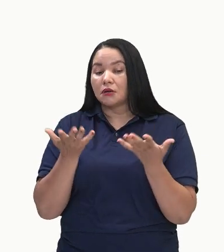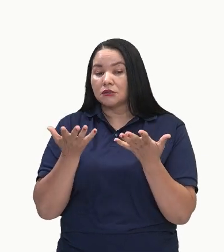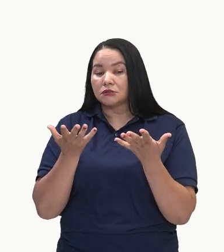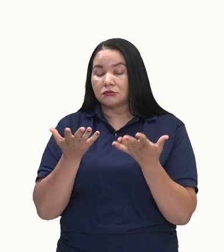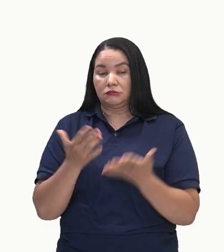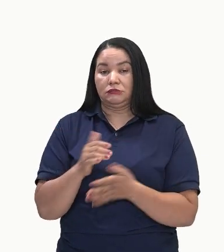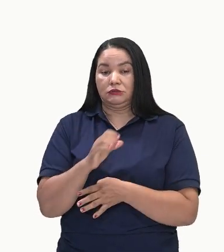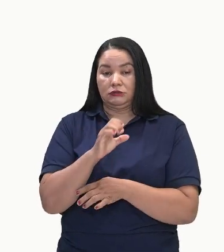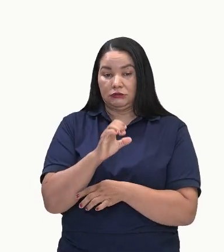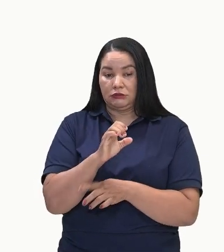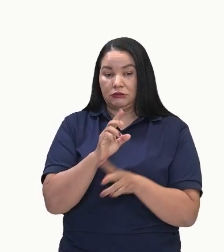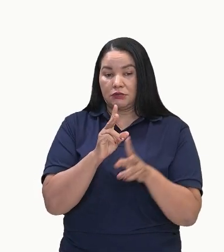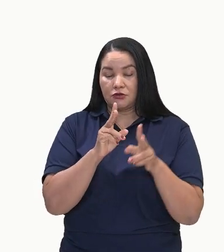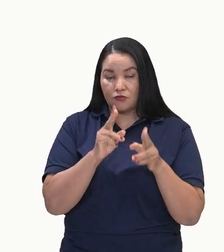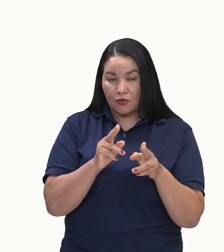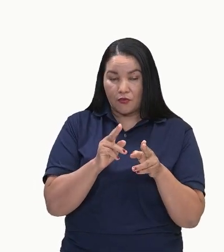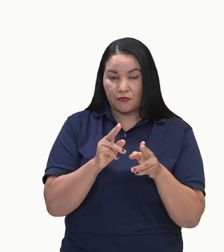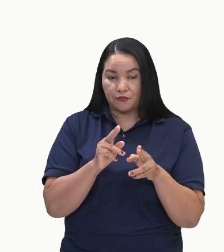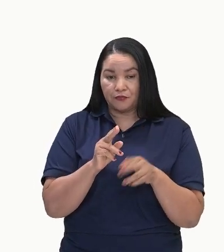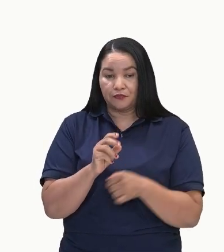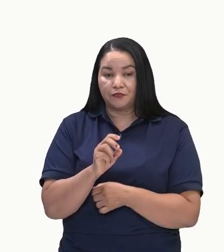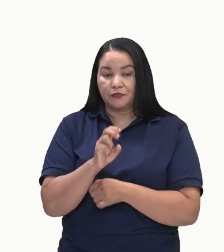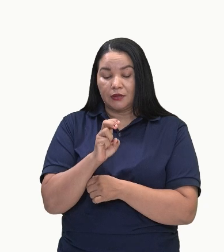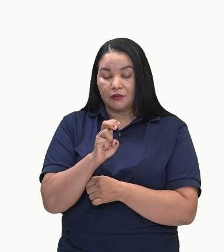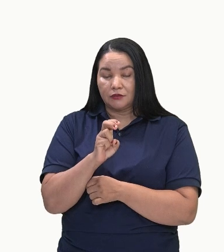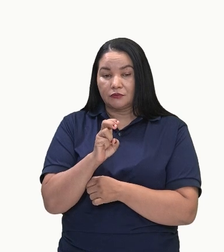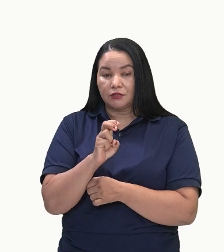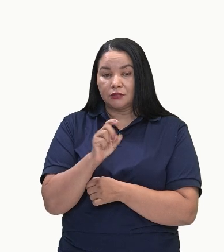o comprimento ele é igual a